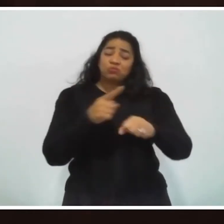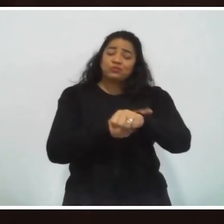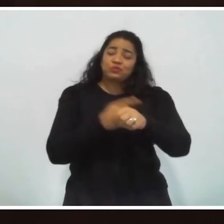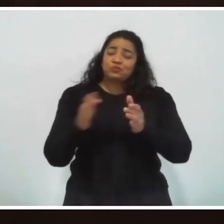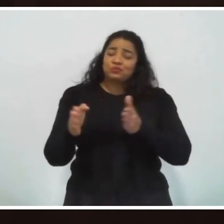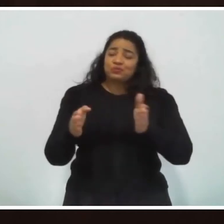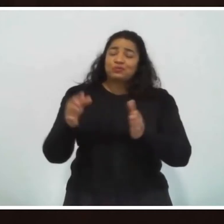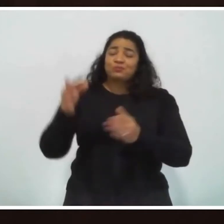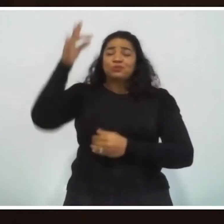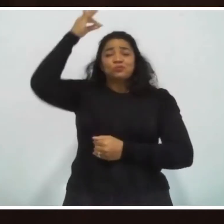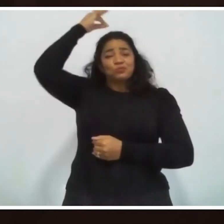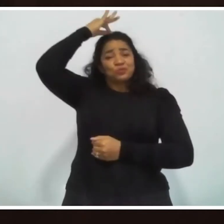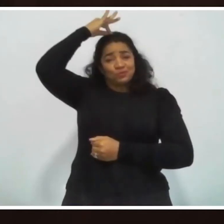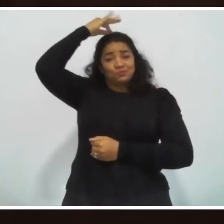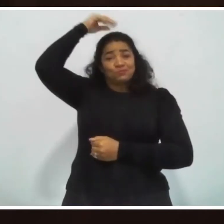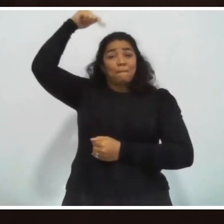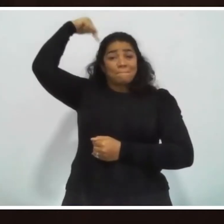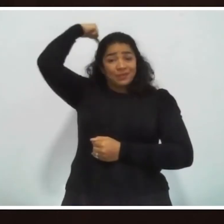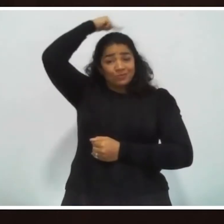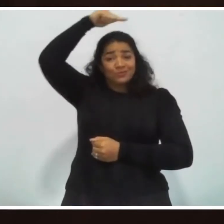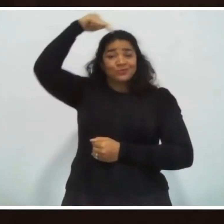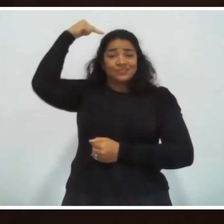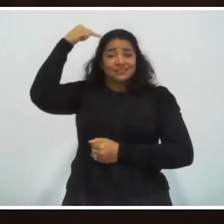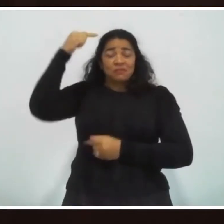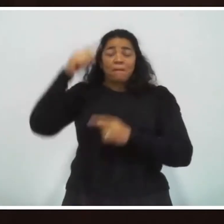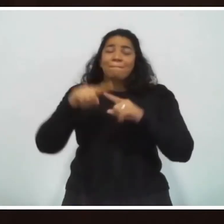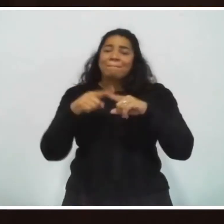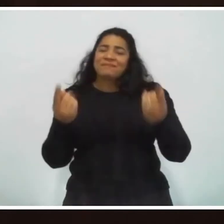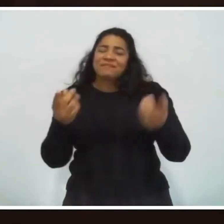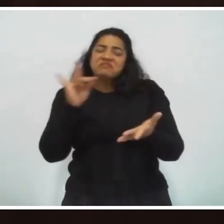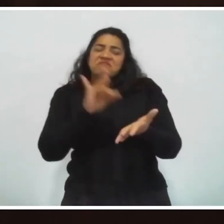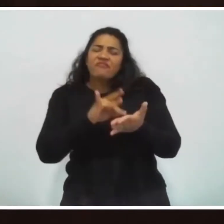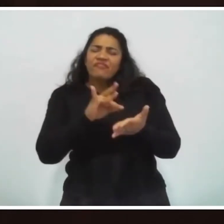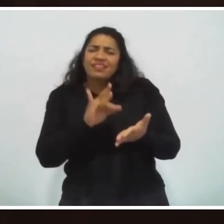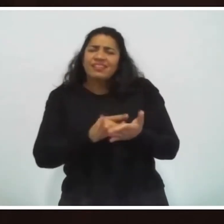irmãos, na essência é o Pai trabalhando, na essência é o Cristo trabalhando.